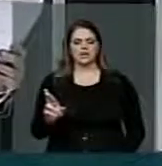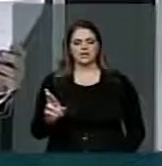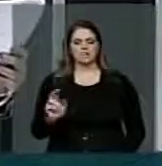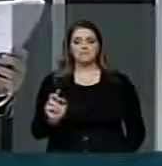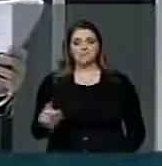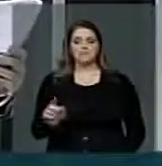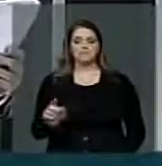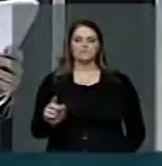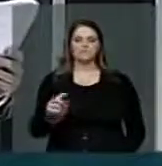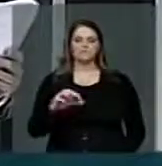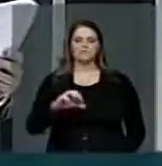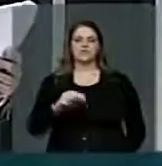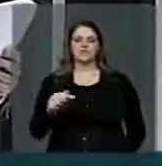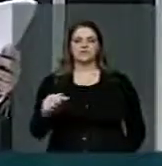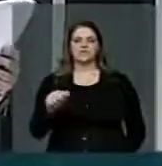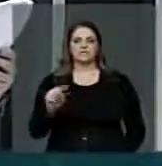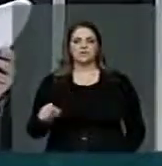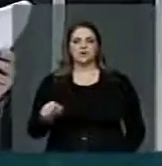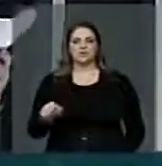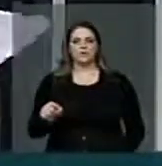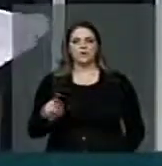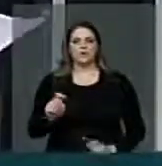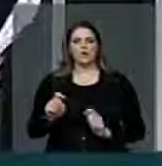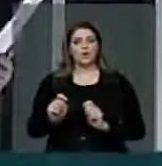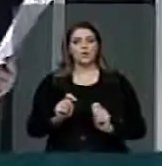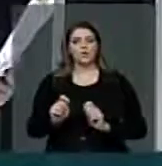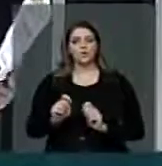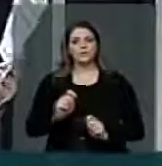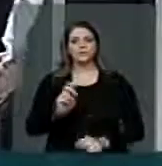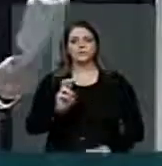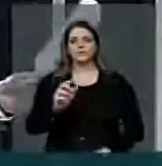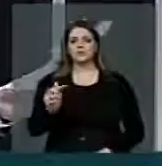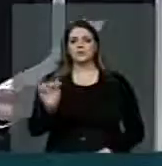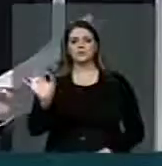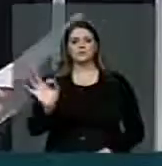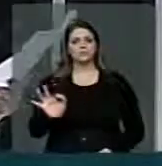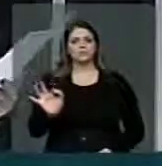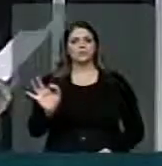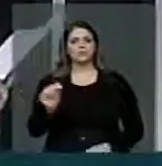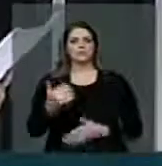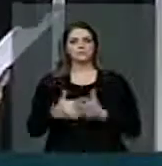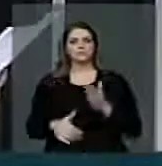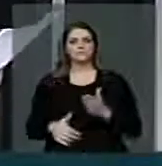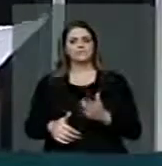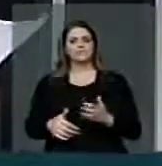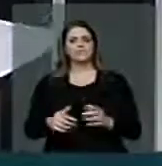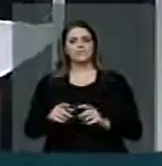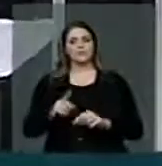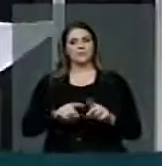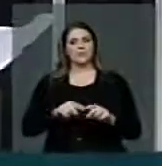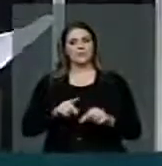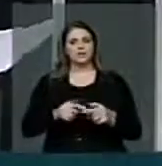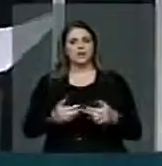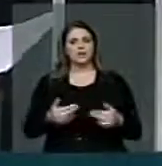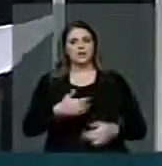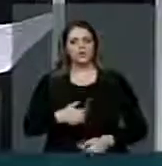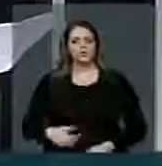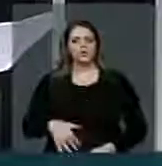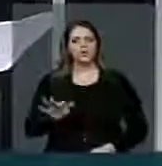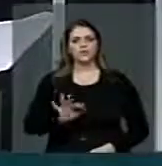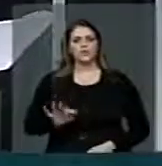977 mil reais, uma economia de 57%. Só em equipamentos, o governo federal